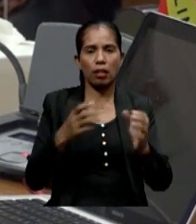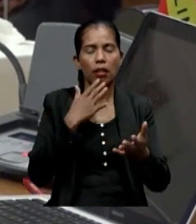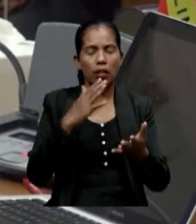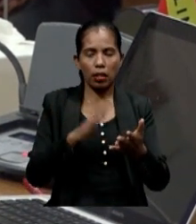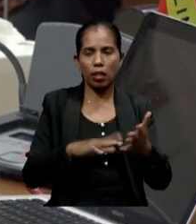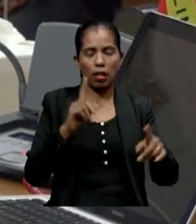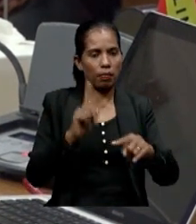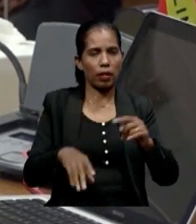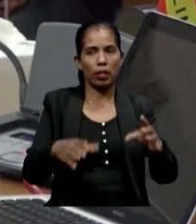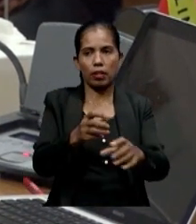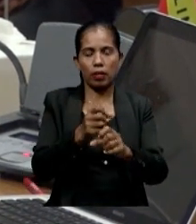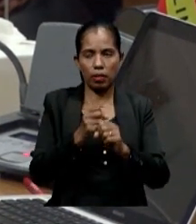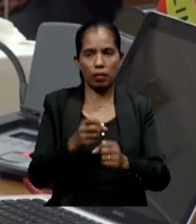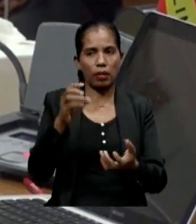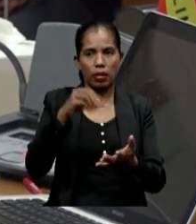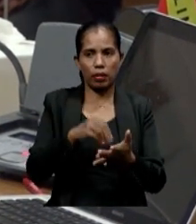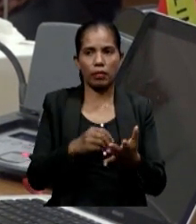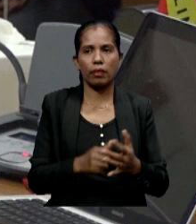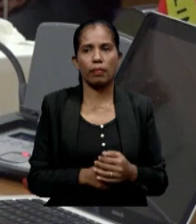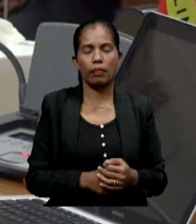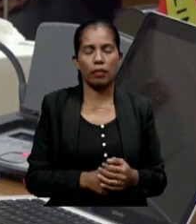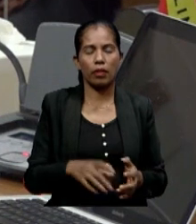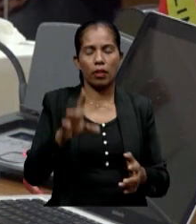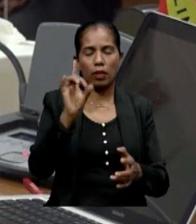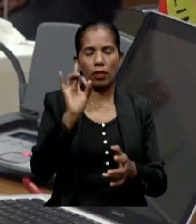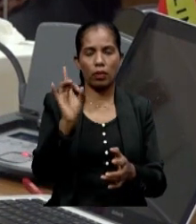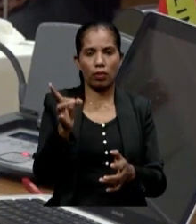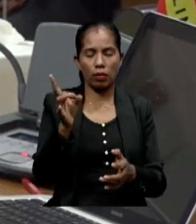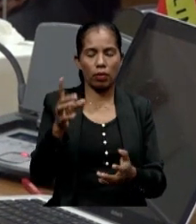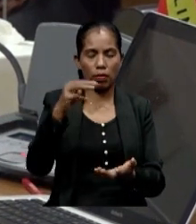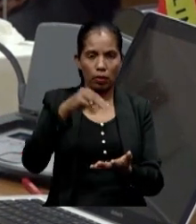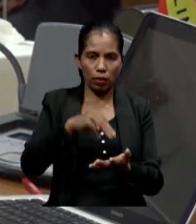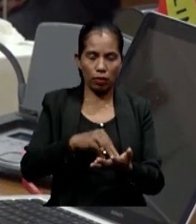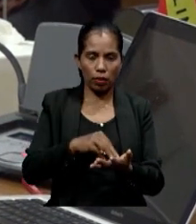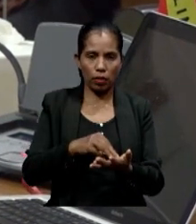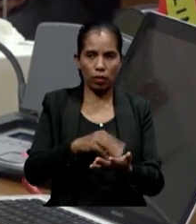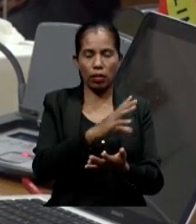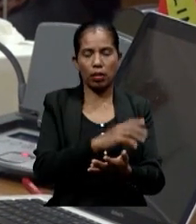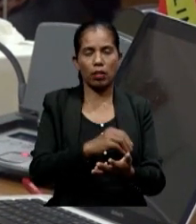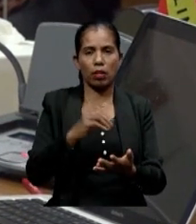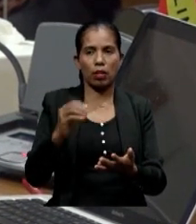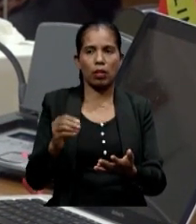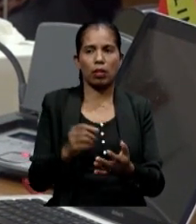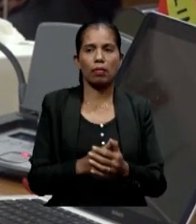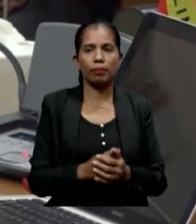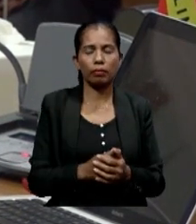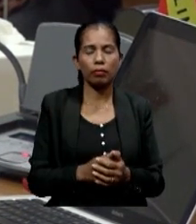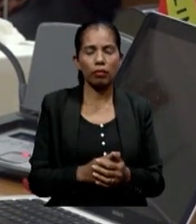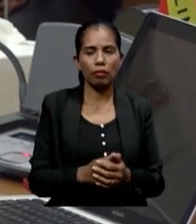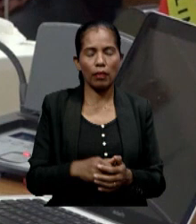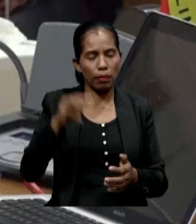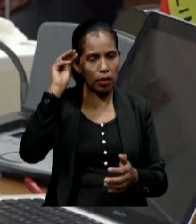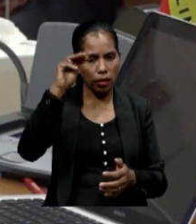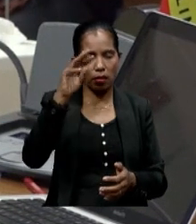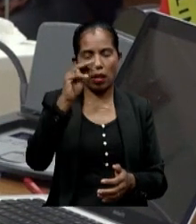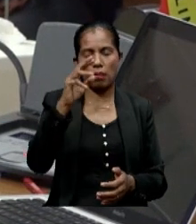vem a gente está na nossa 80 milhões de dólares americanos, para a cooperativa 40, para o Ministério do Turismo e